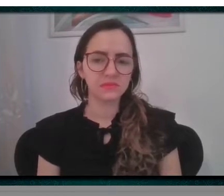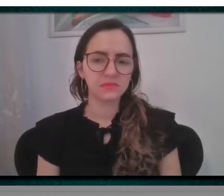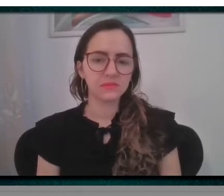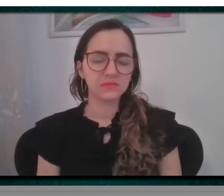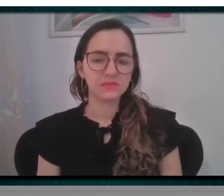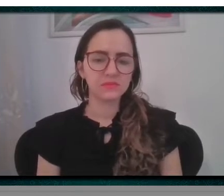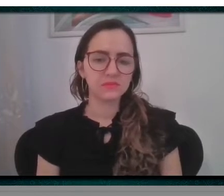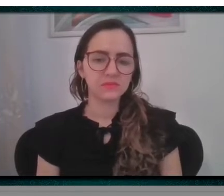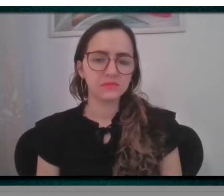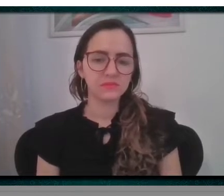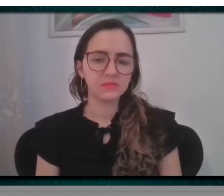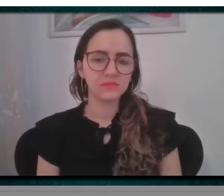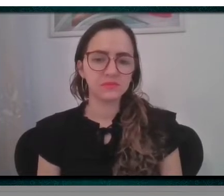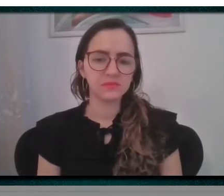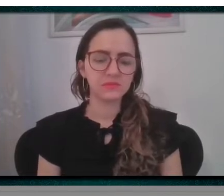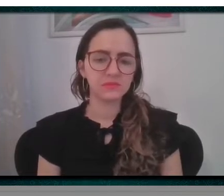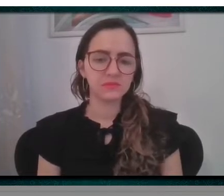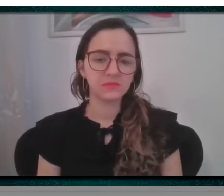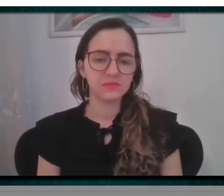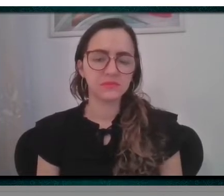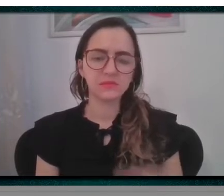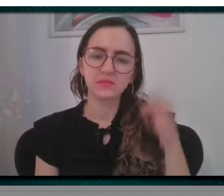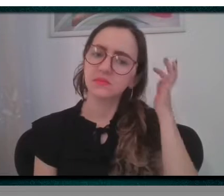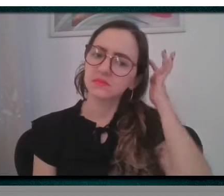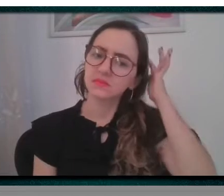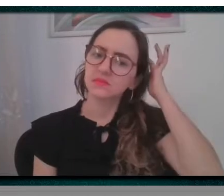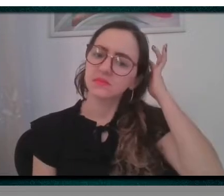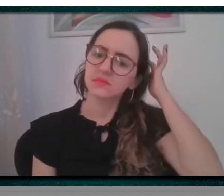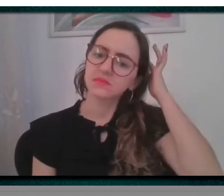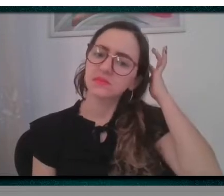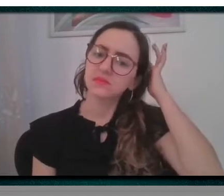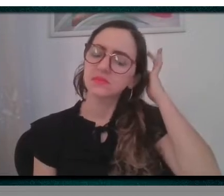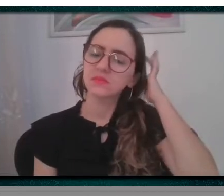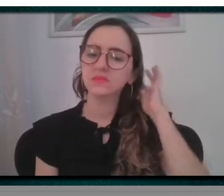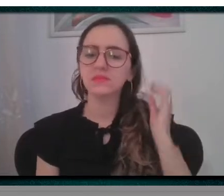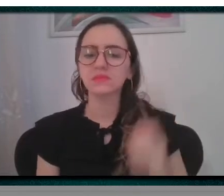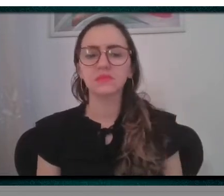tenho duas constantes. Eu tenho uma constante ácida